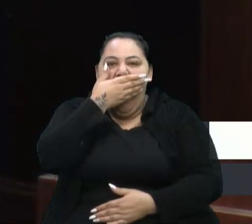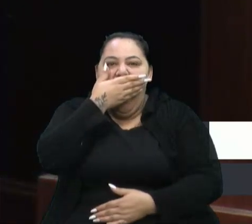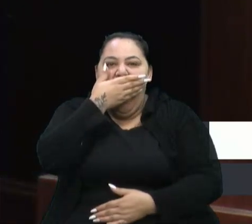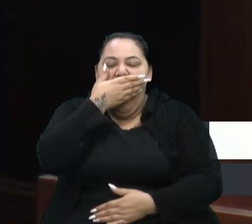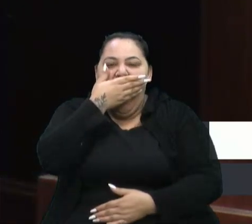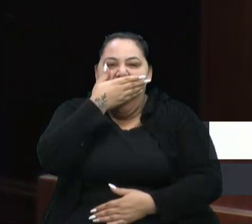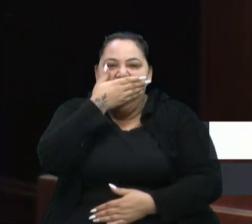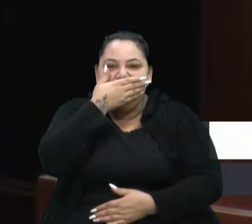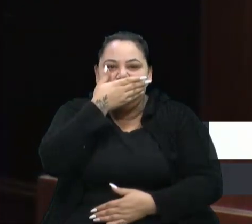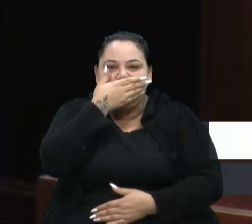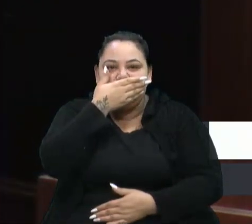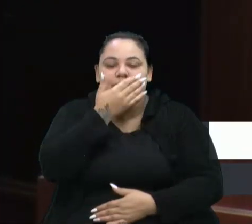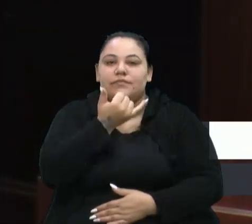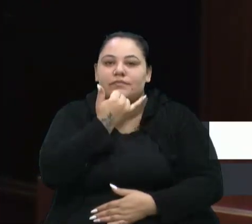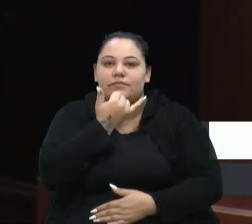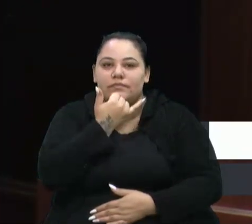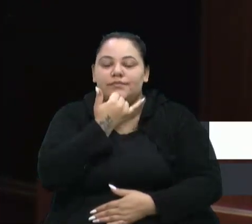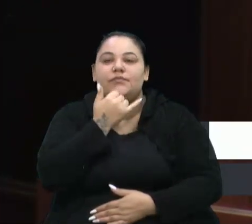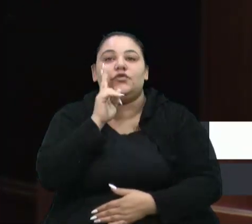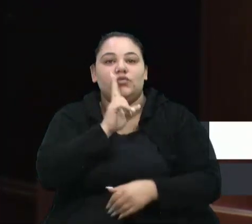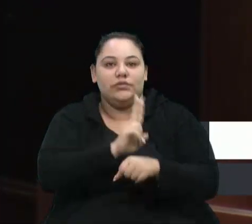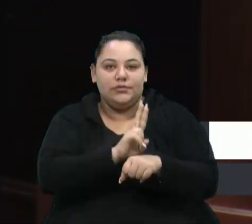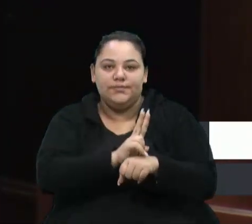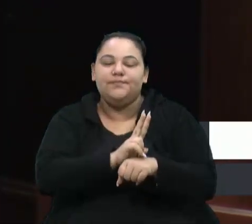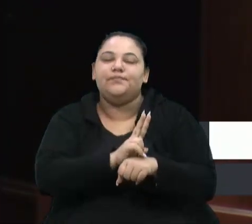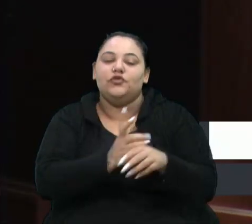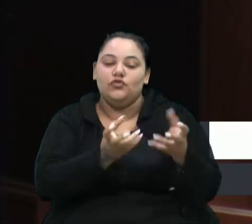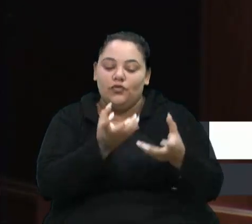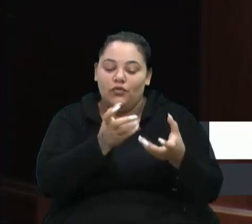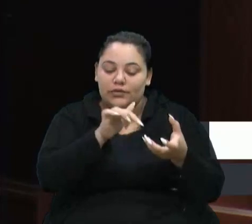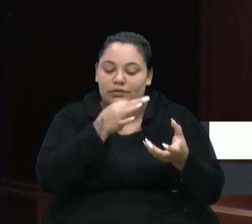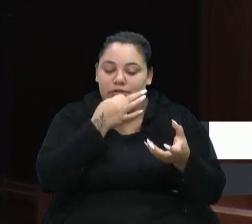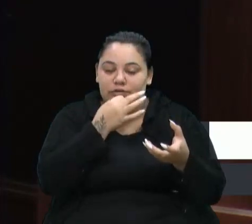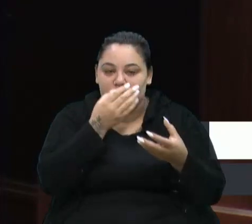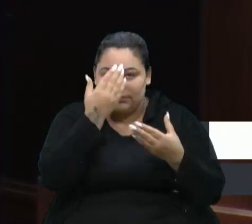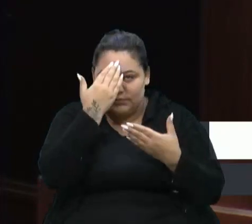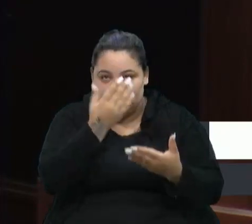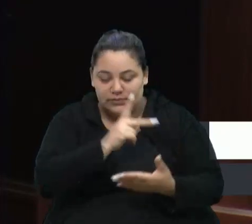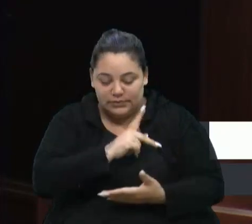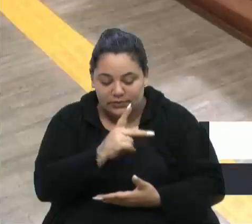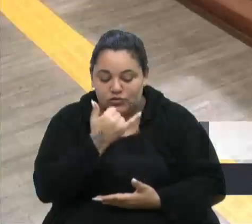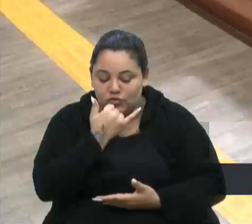Caxias do Sul. Obrigado, presidente, desculpa passar do tempo aí.